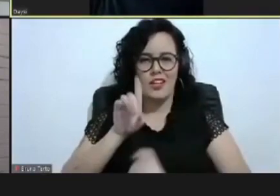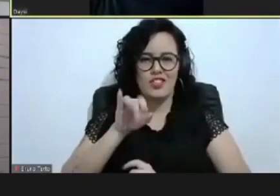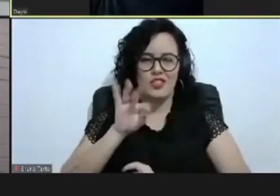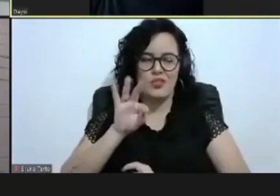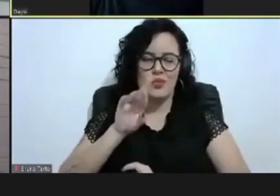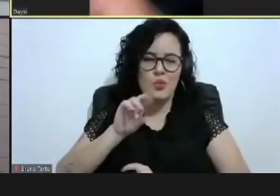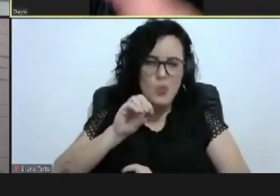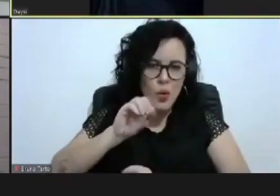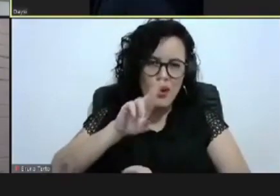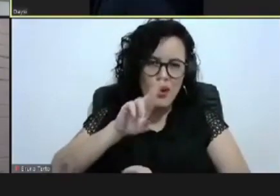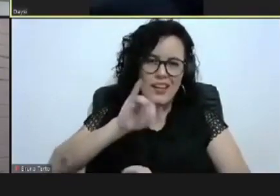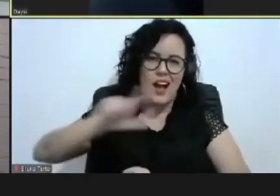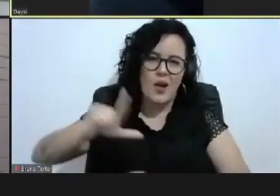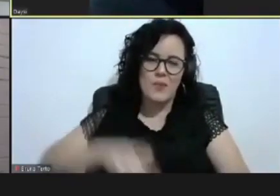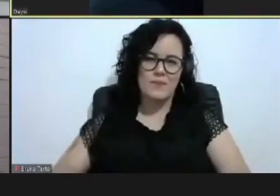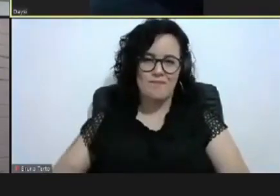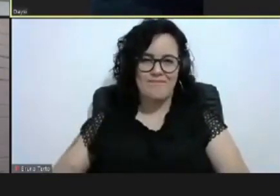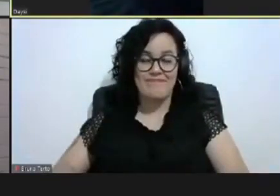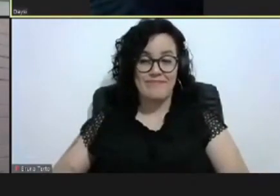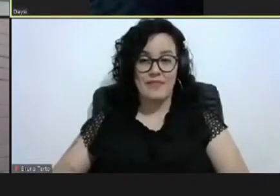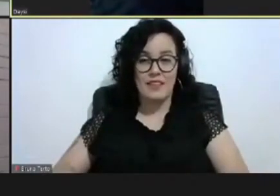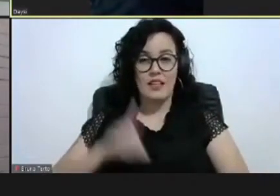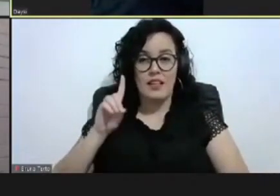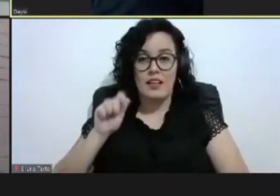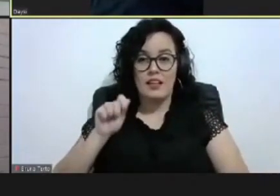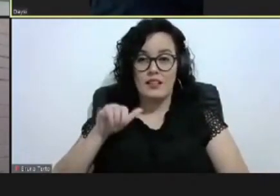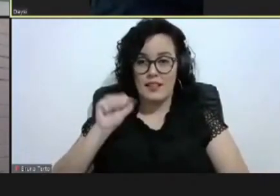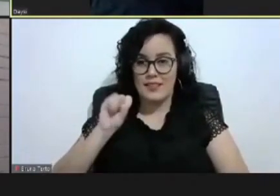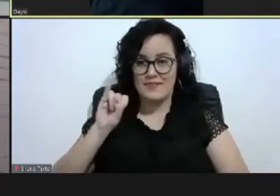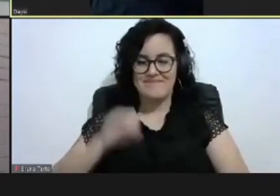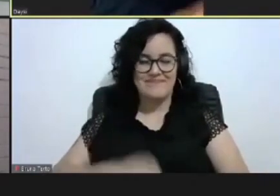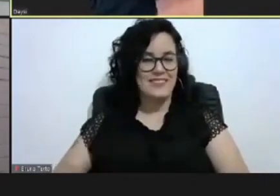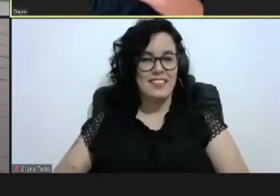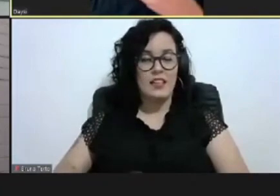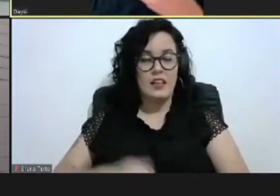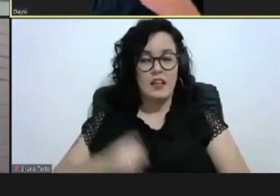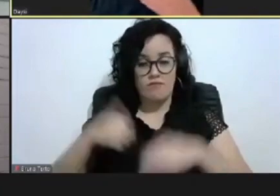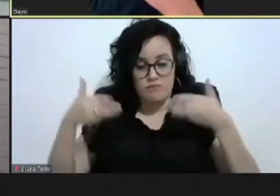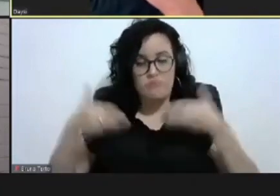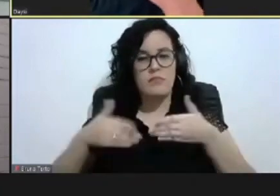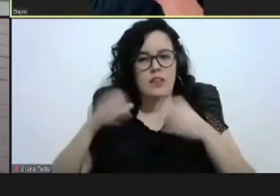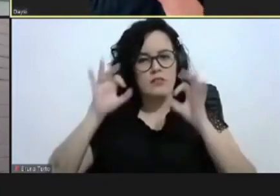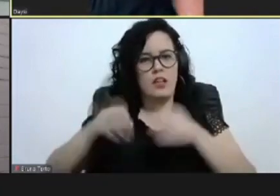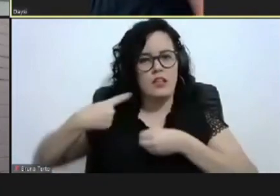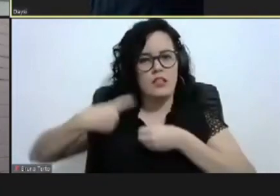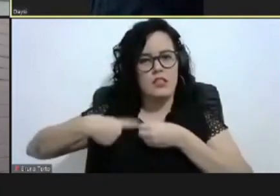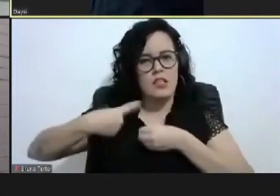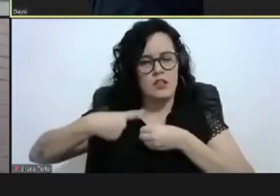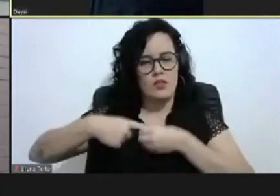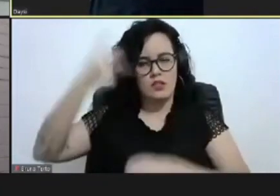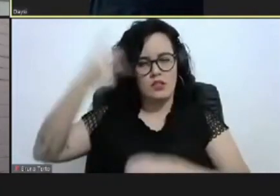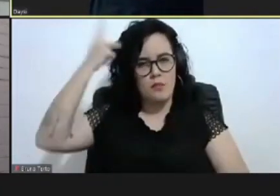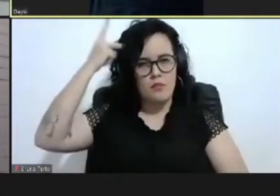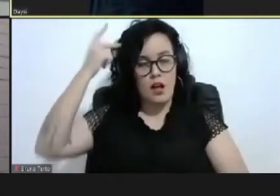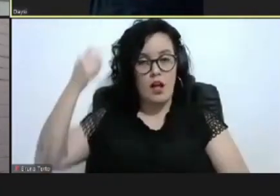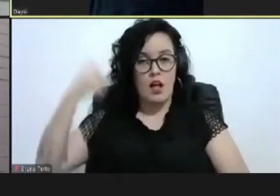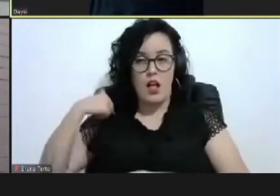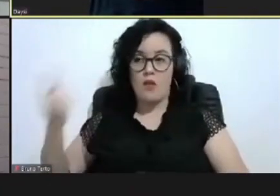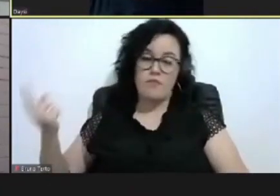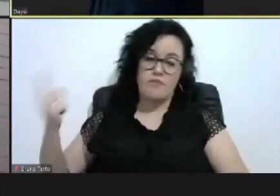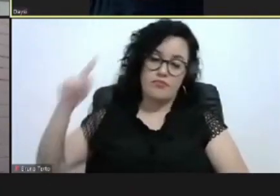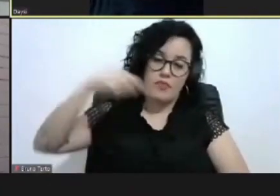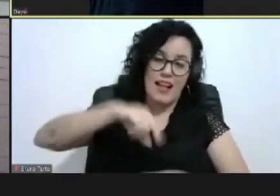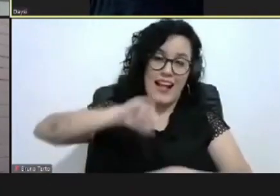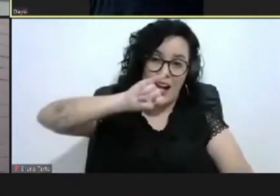Bom, eu sou do interior de São Paulo, cheguei em São Paulo em 70, fui fazer filosofia